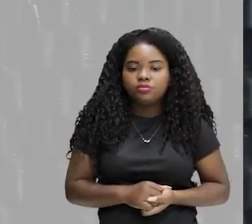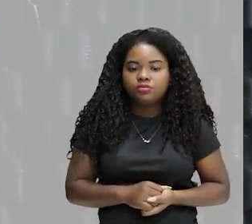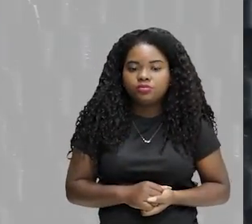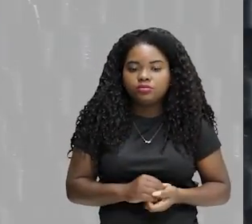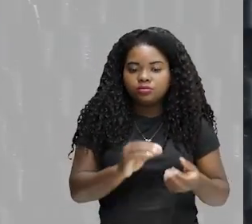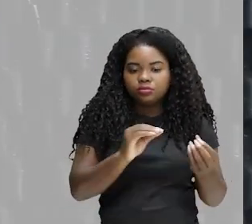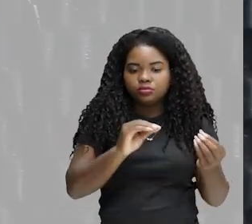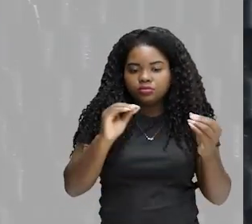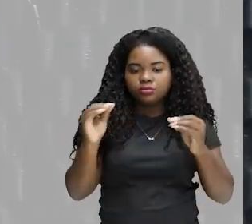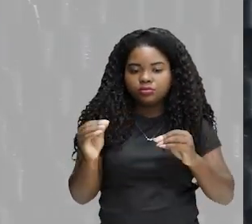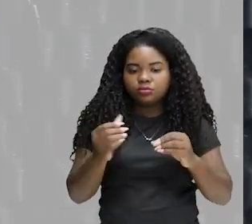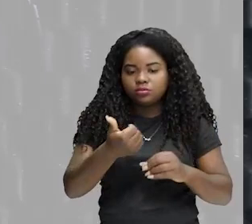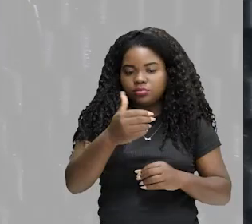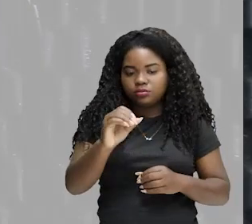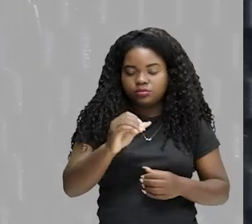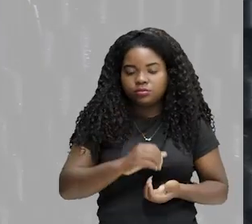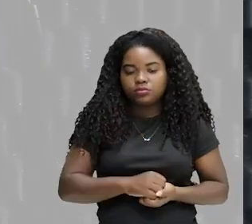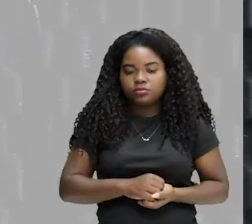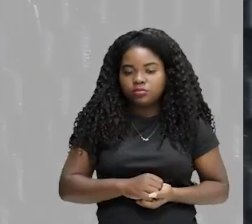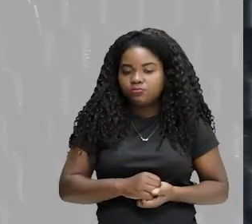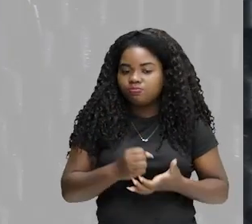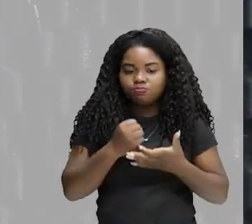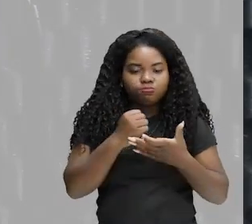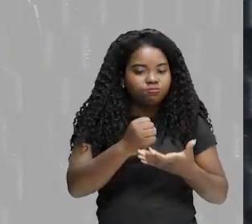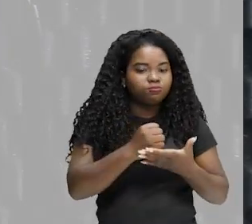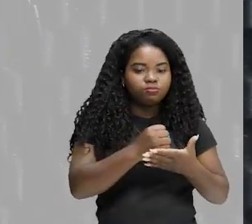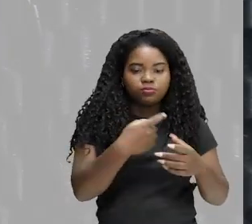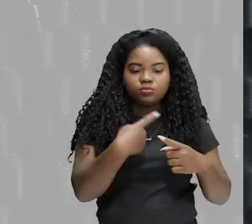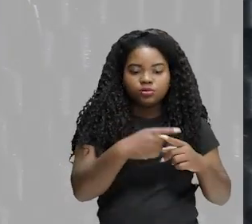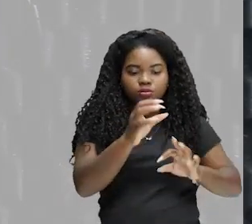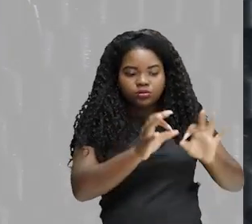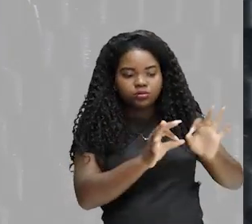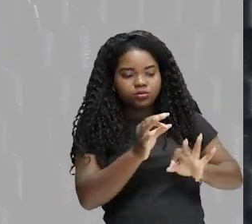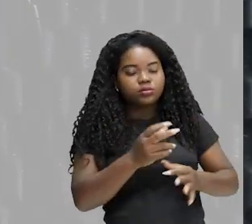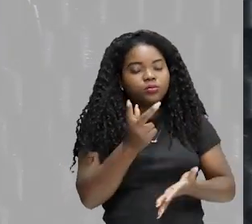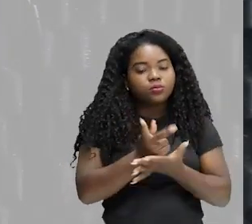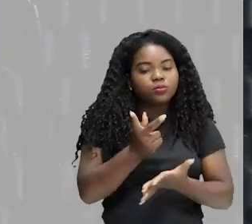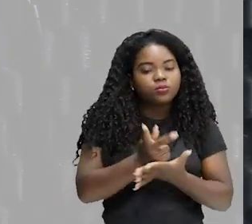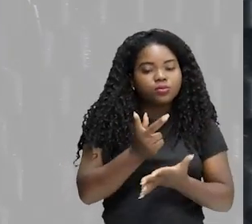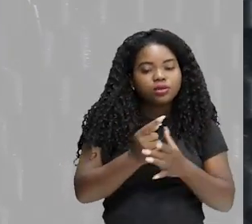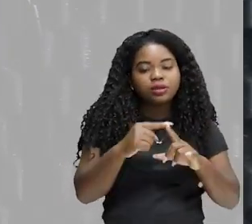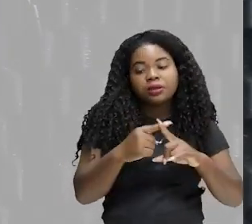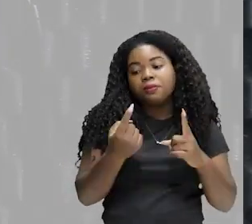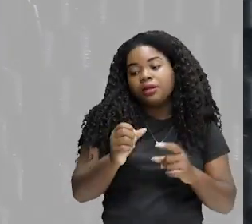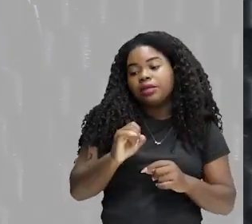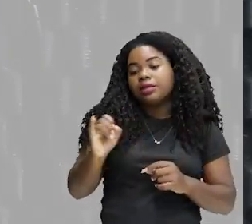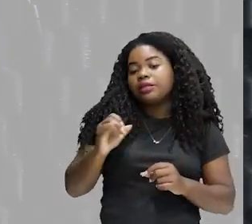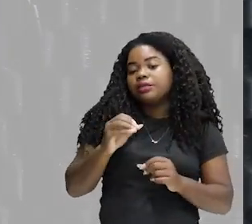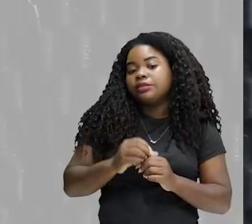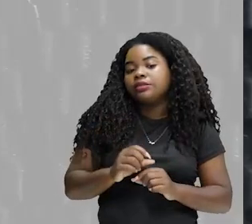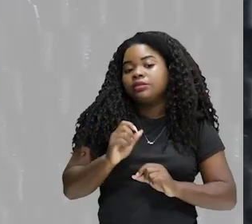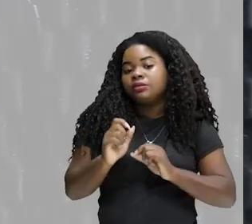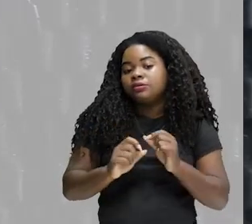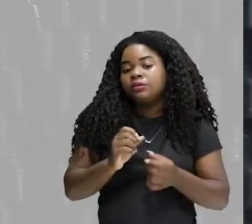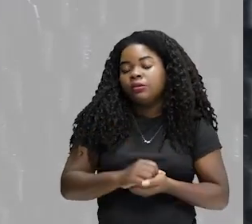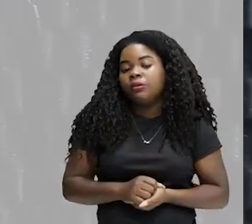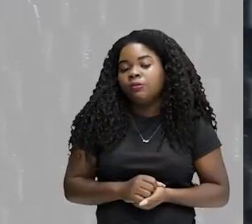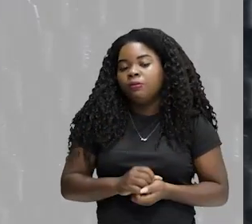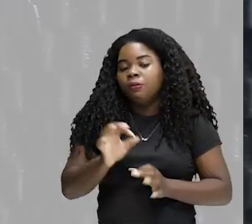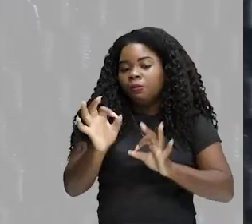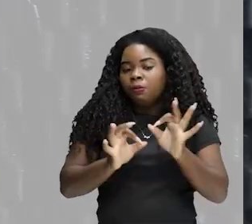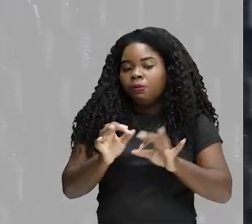colocar sendo o 10, isso não vai me ajudar porque eu estou calculando com uma constante, né? Mas se eu forçar